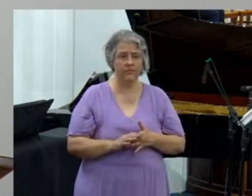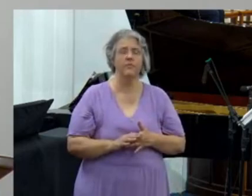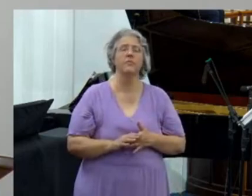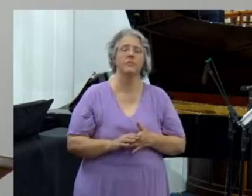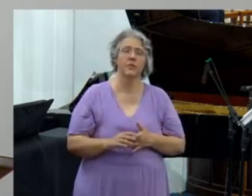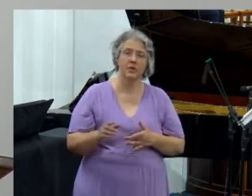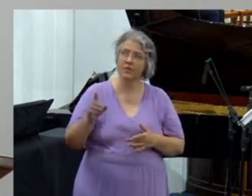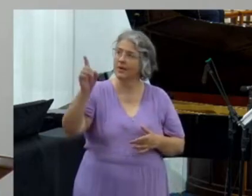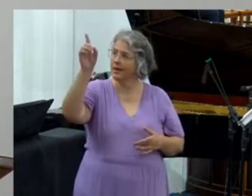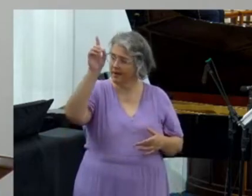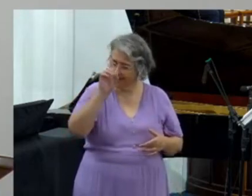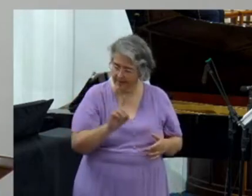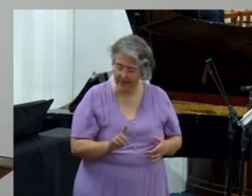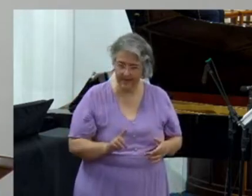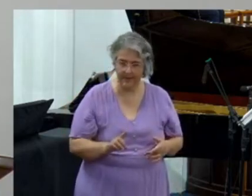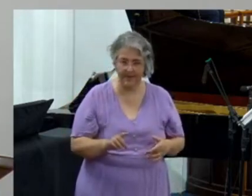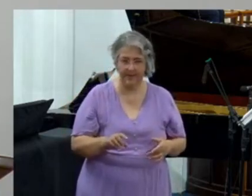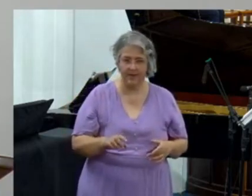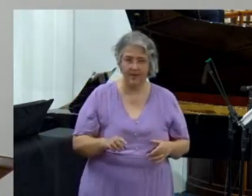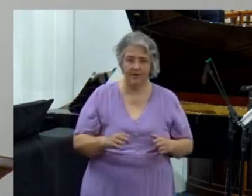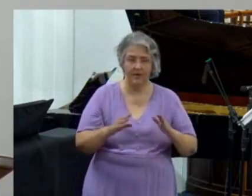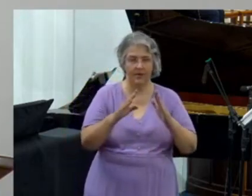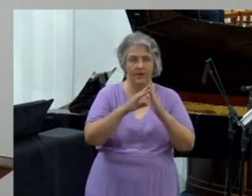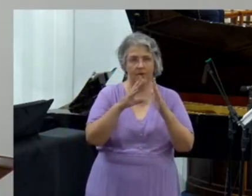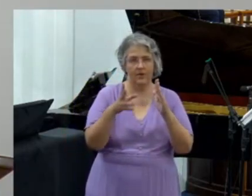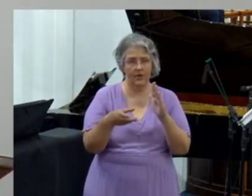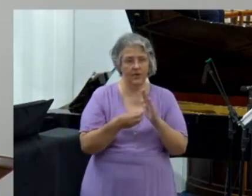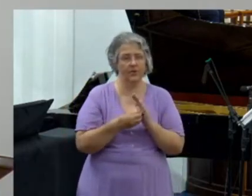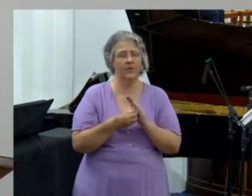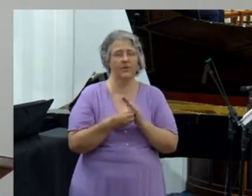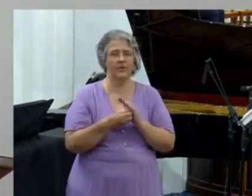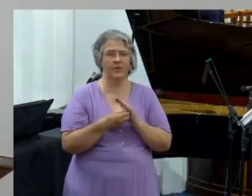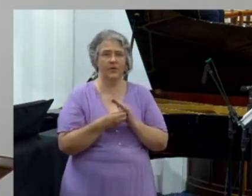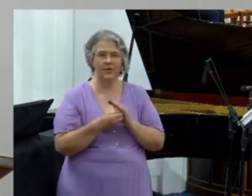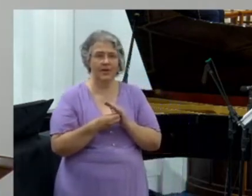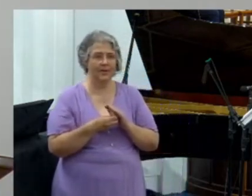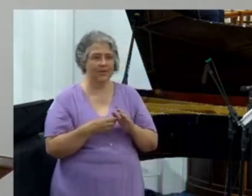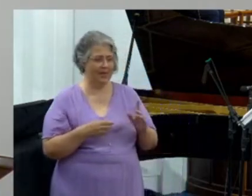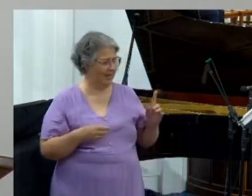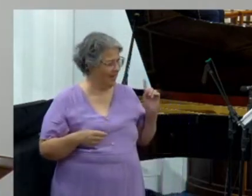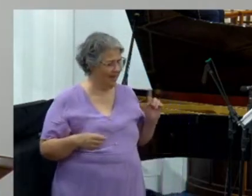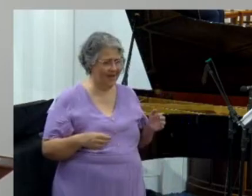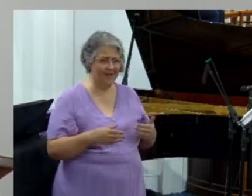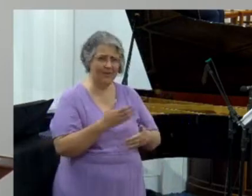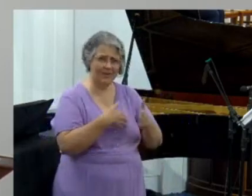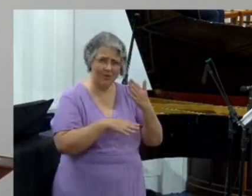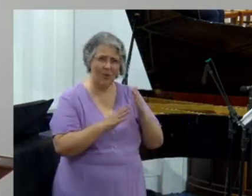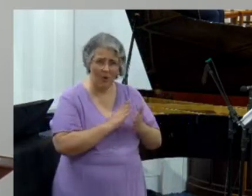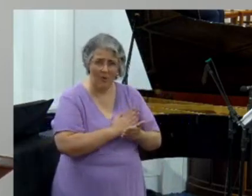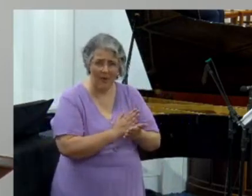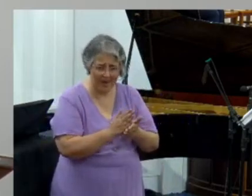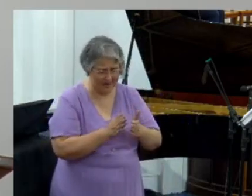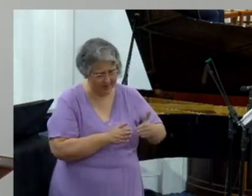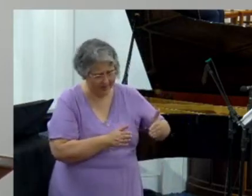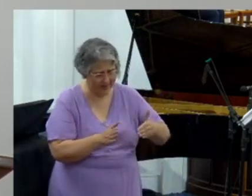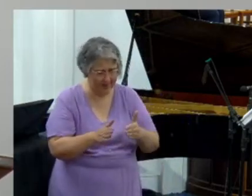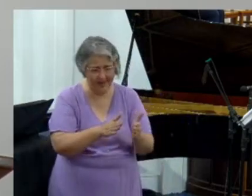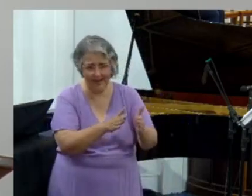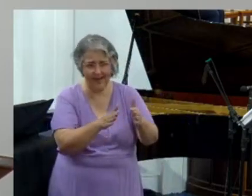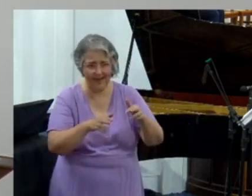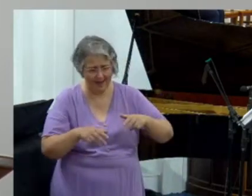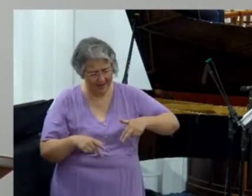como ele estava no início da marcha, lá na entrada triunfal, como o rei de Israel. Mas ao